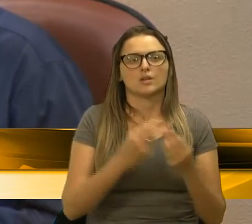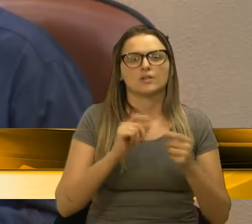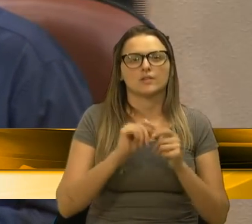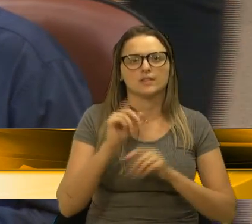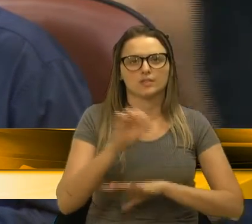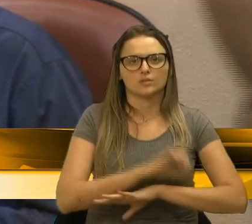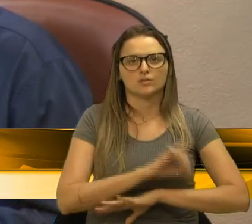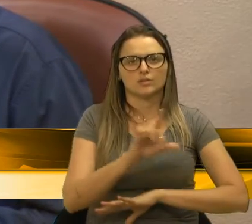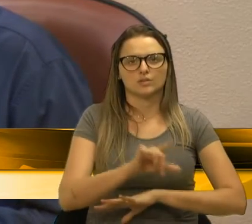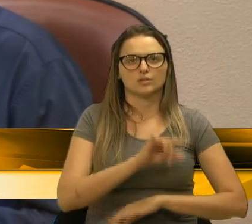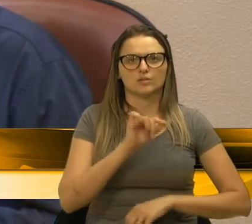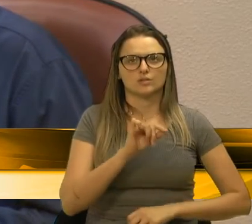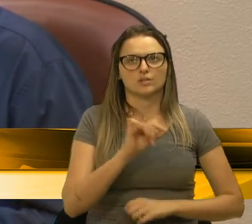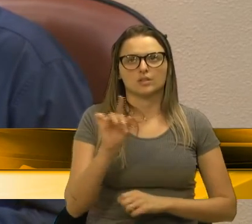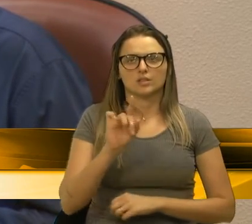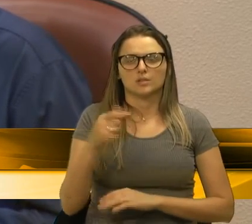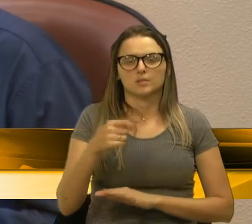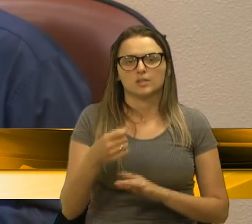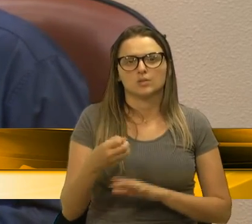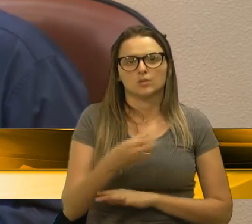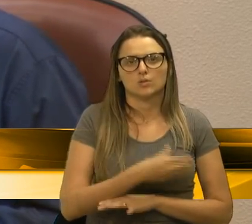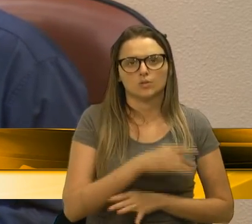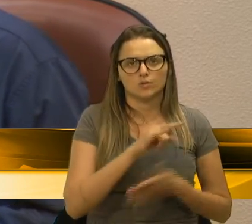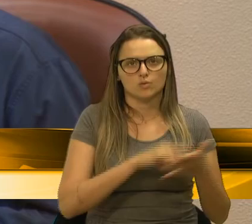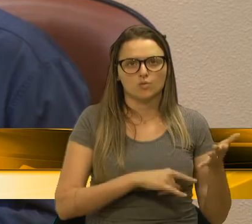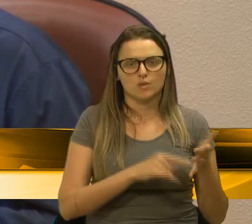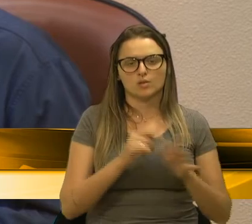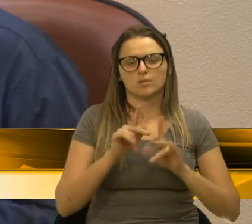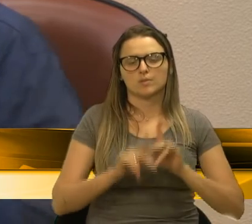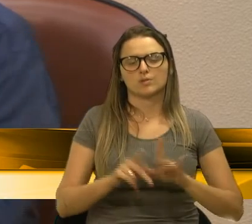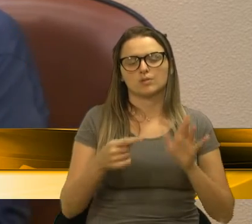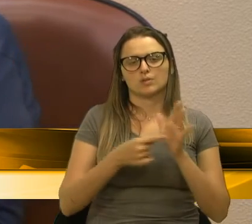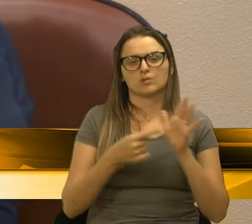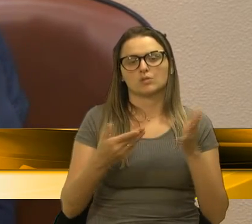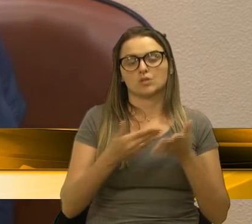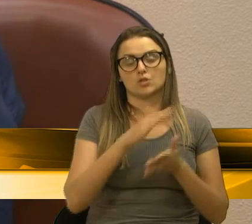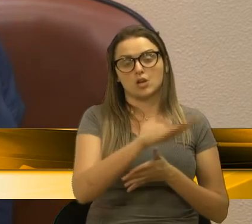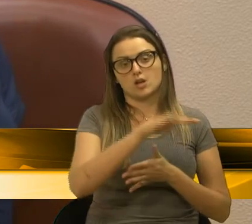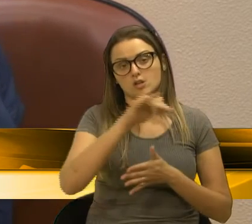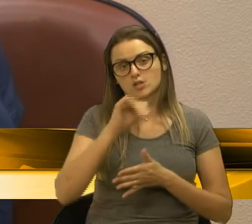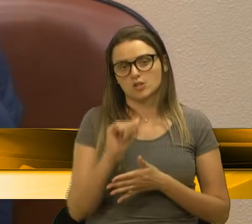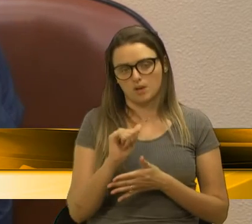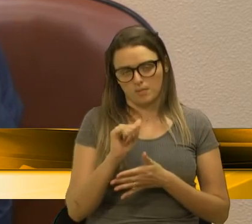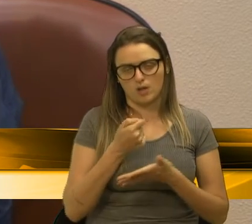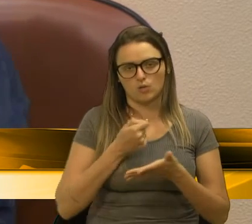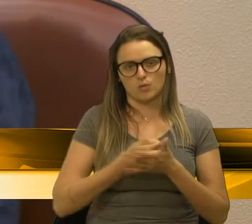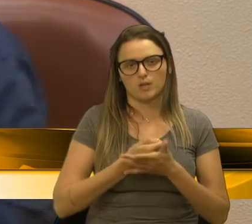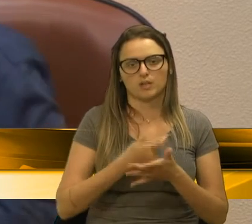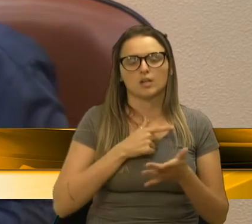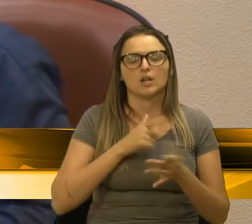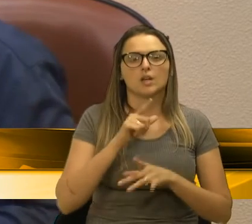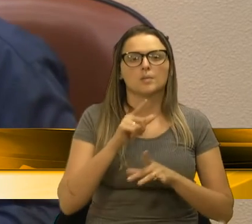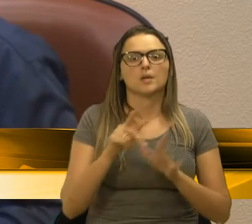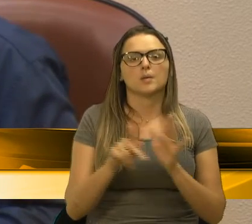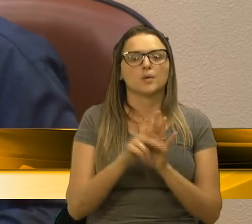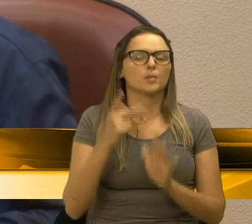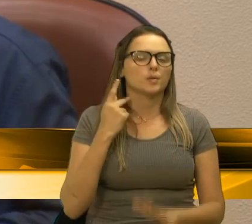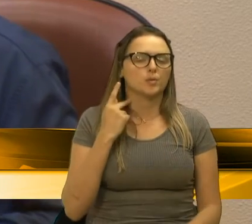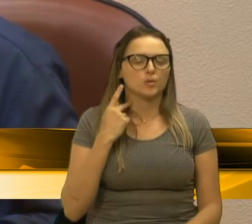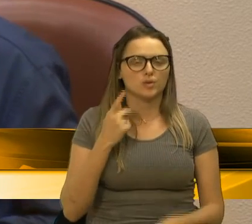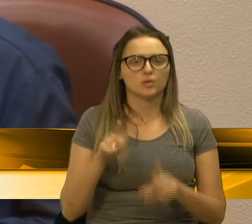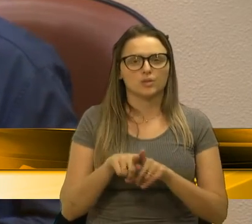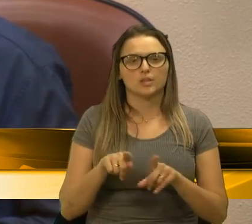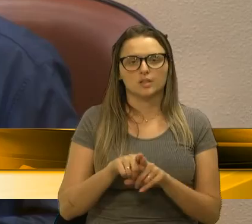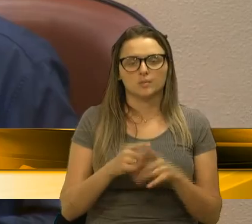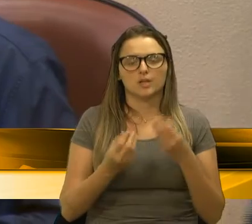data escolhida pela defesa, sem a necessidade de nova notificação. Fica o denunciado desde já intimado dessa decisão por meio de sua procuradora, bem